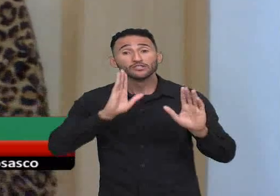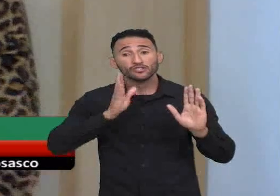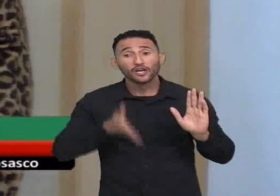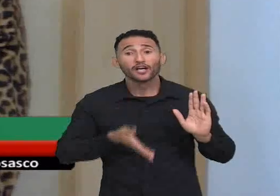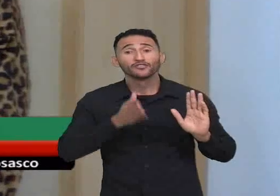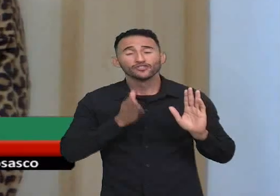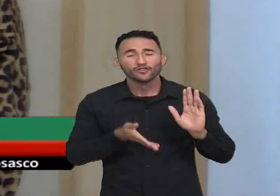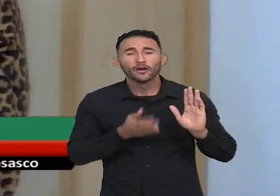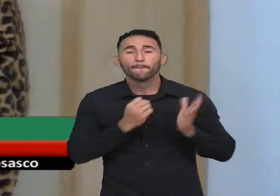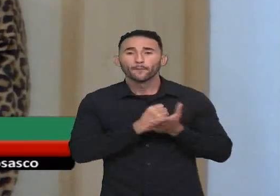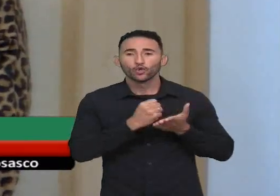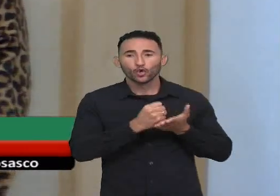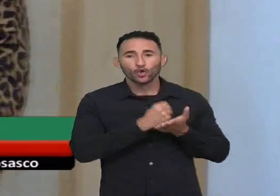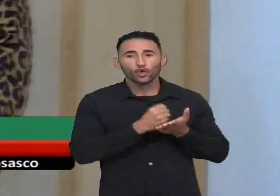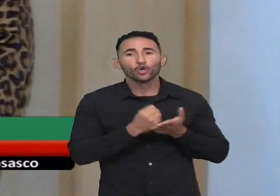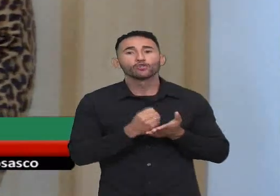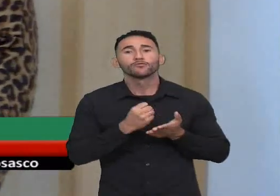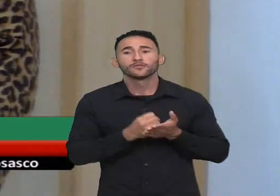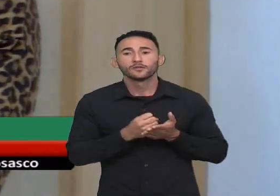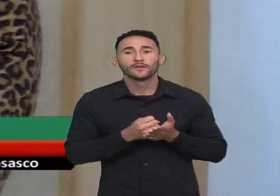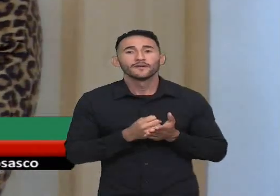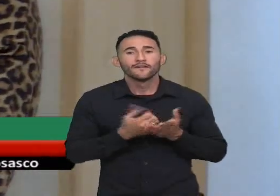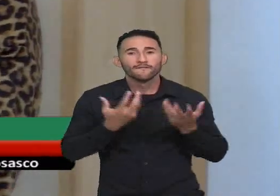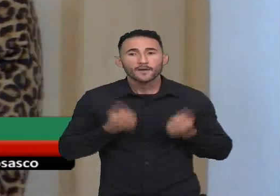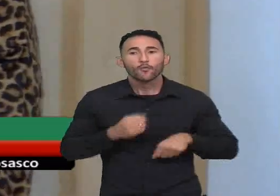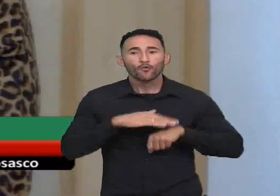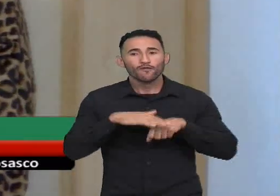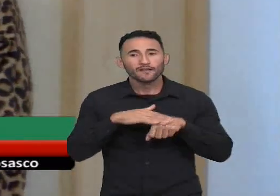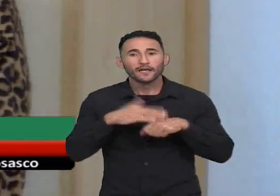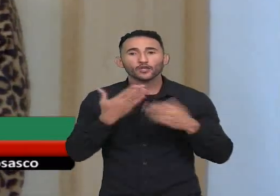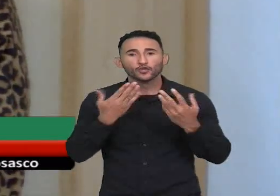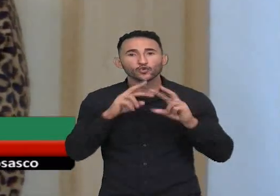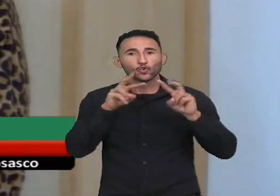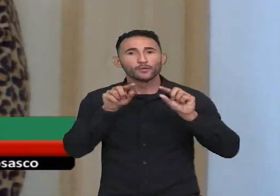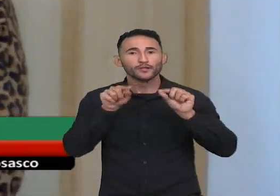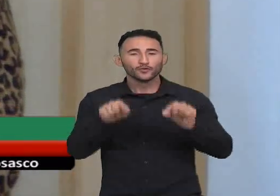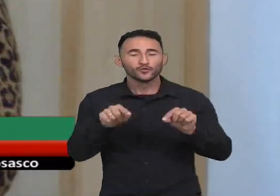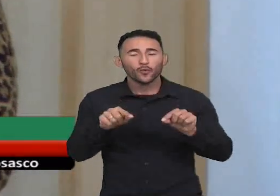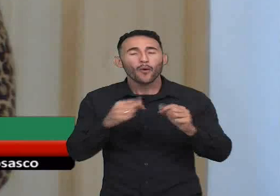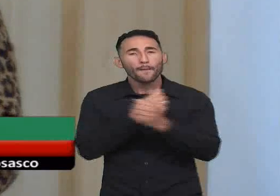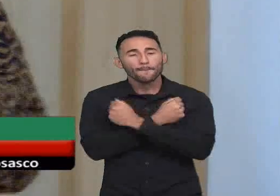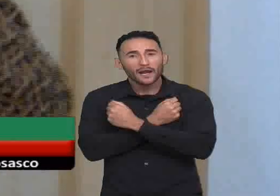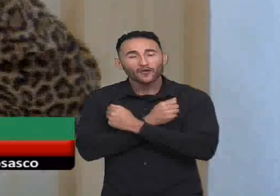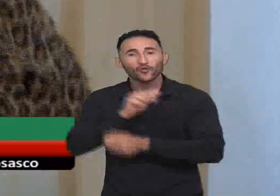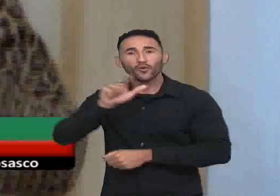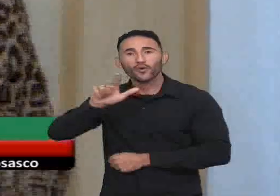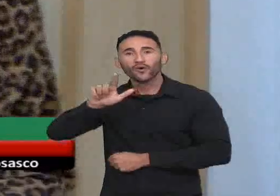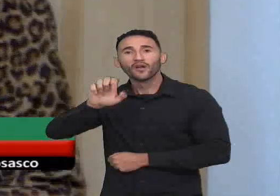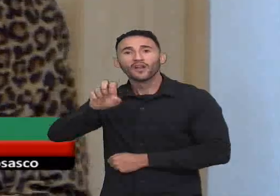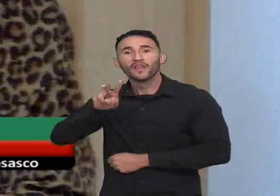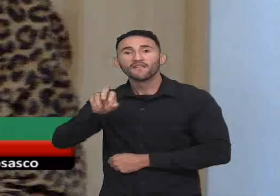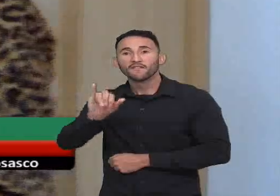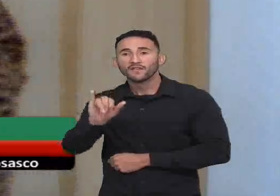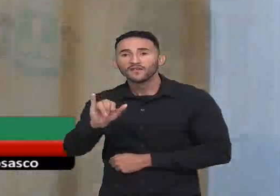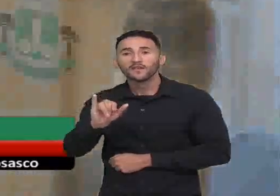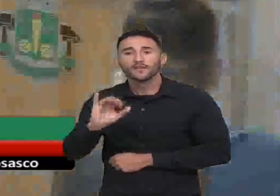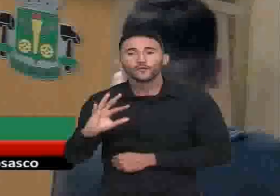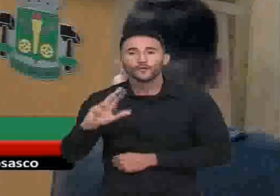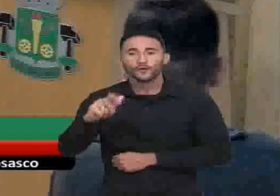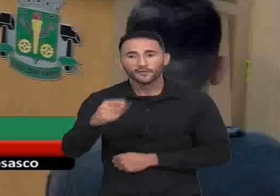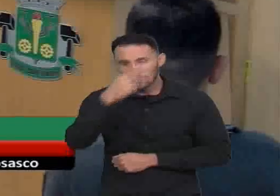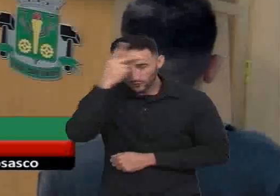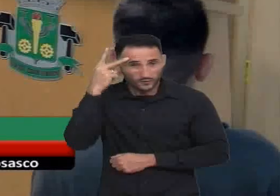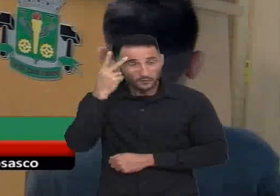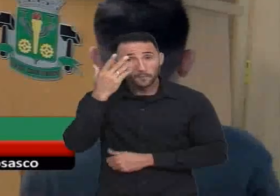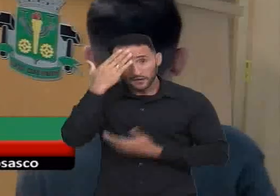protocolada. Então, está valendo. E vamos dialogar bastante sobre isso. Um abraço, Levi, sua família e todos. Obrigado,